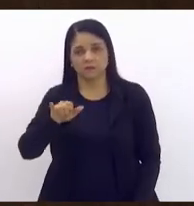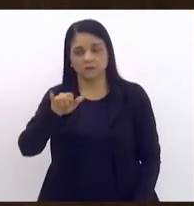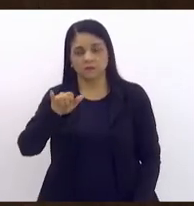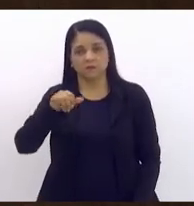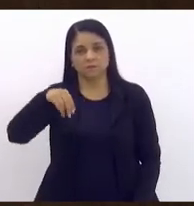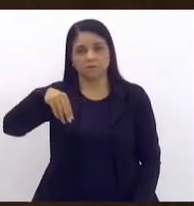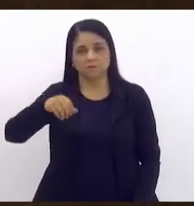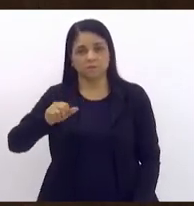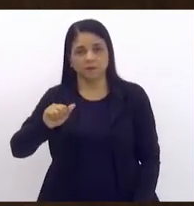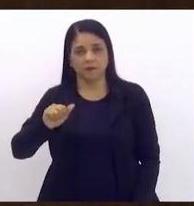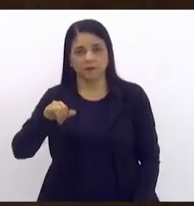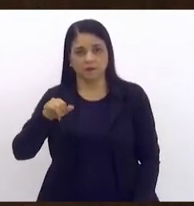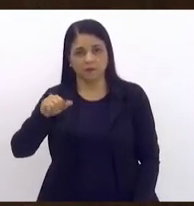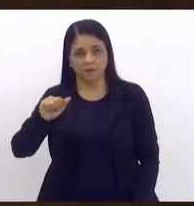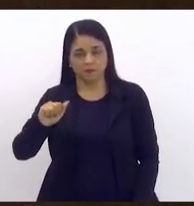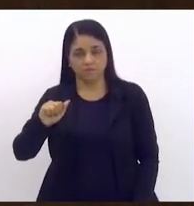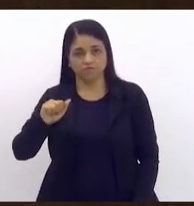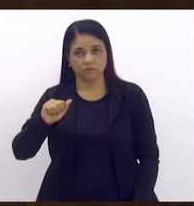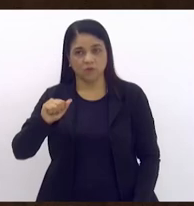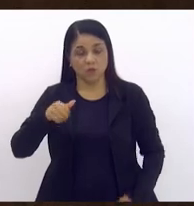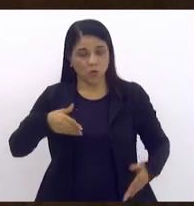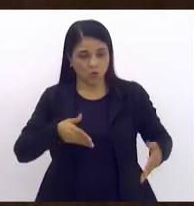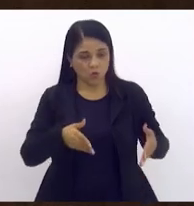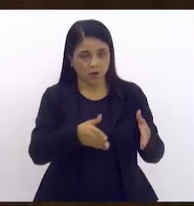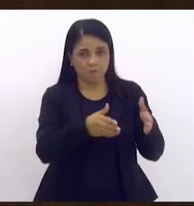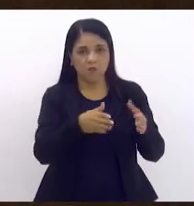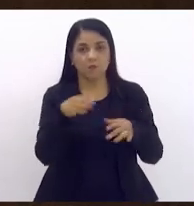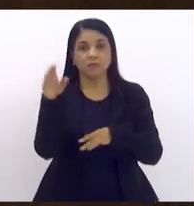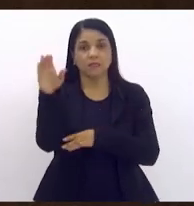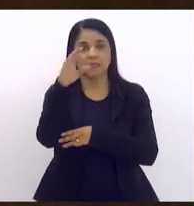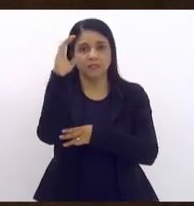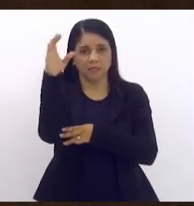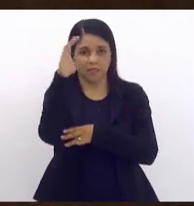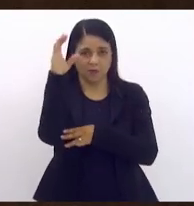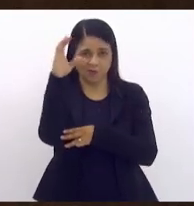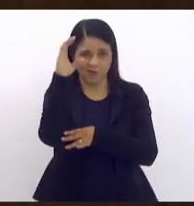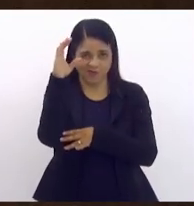O Caminho Niemeyer é um percurso em Niterói, né?